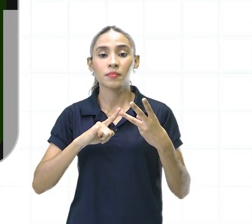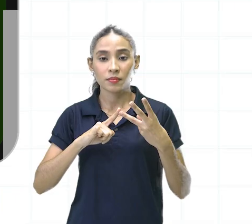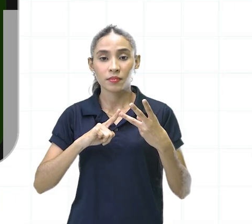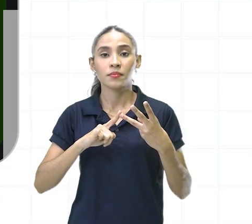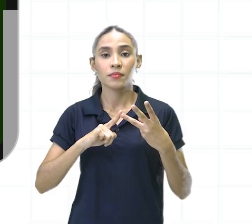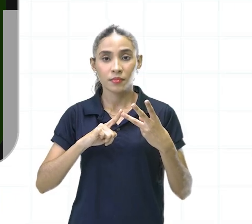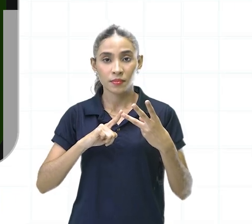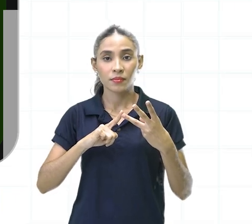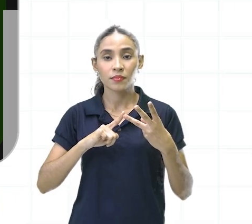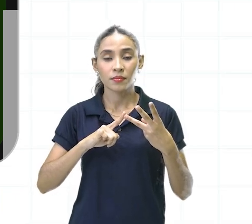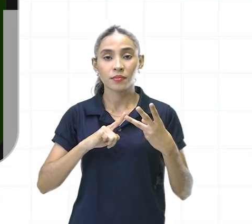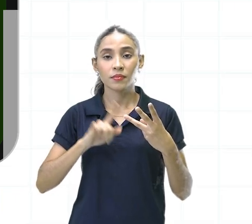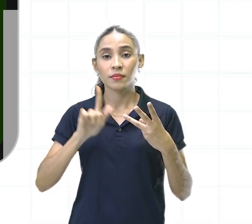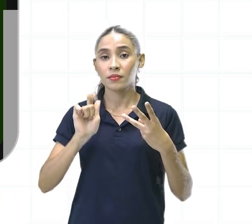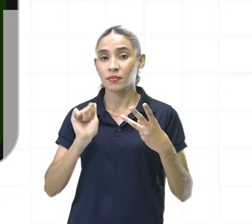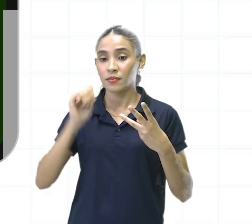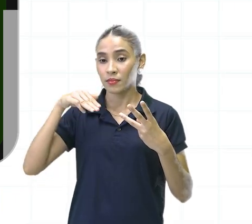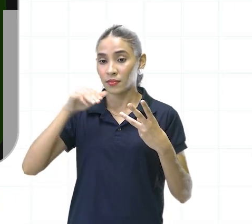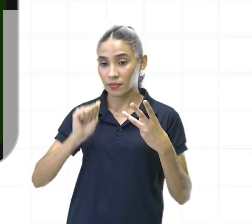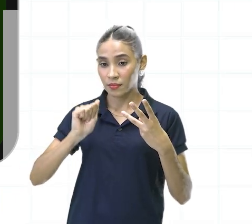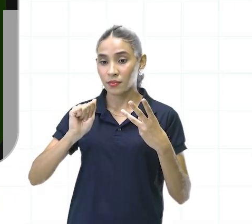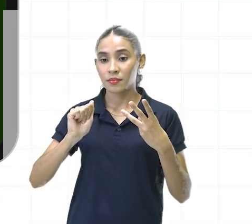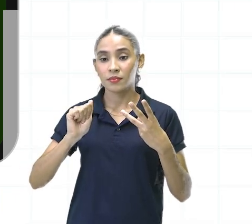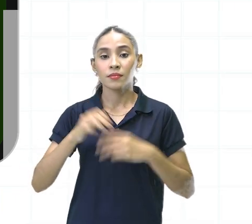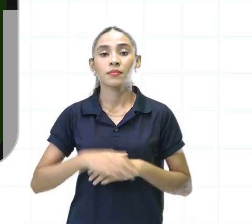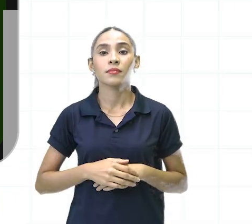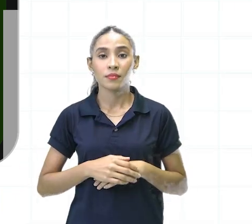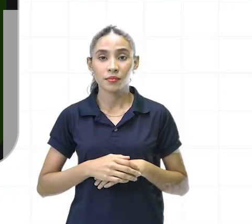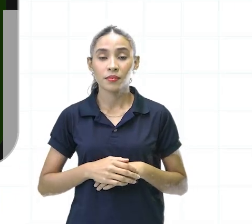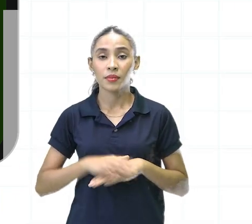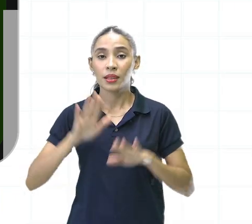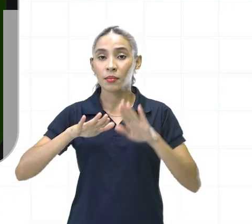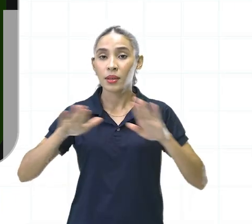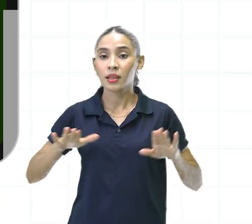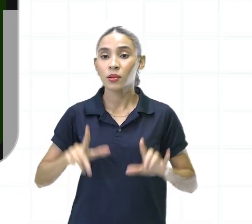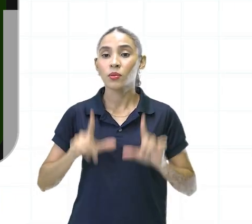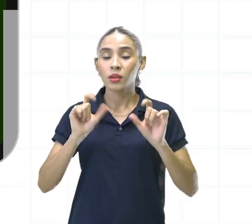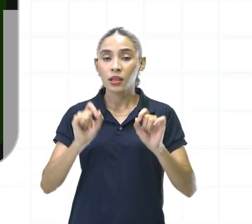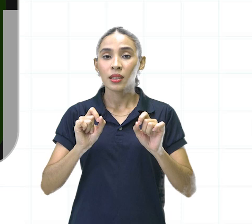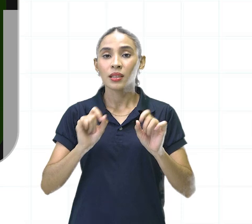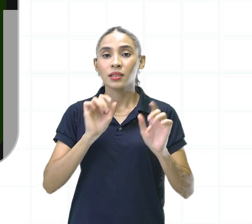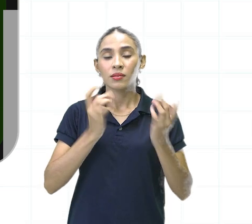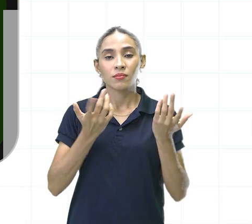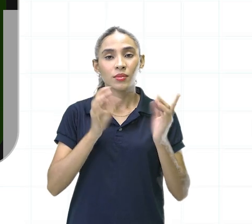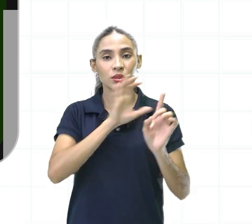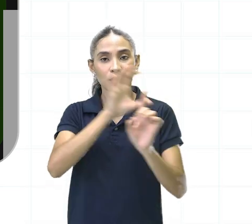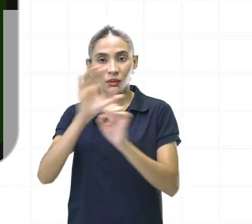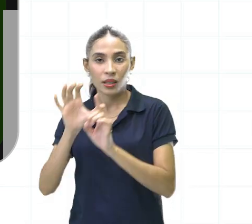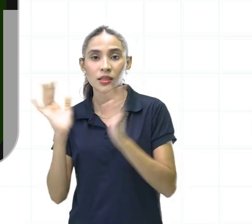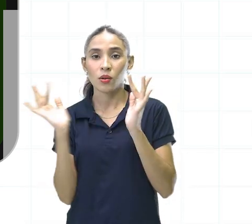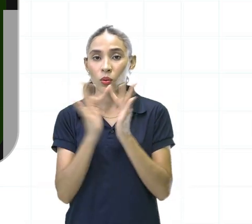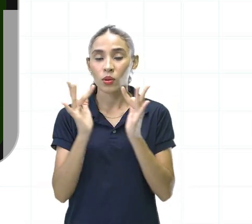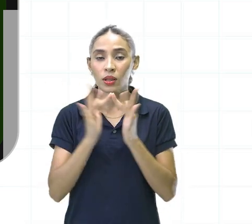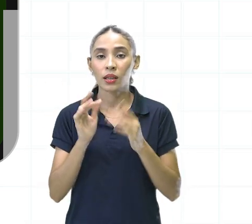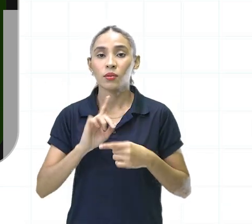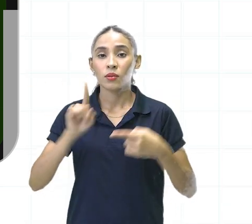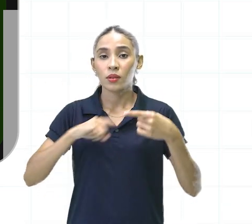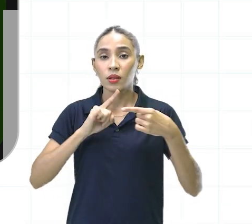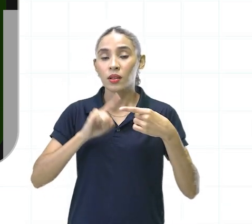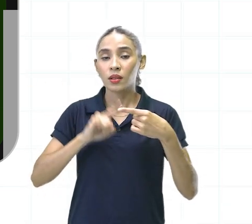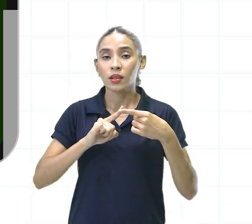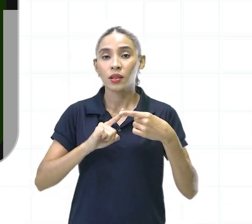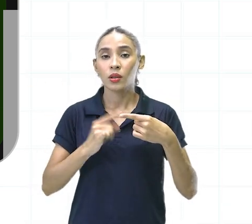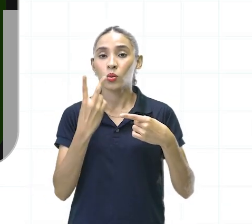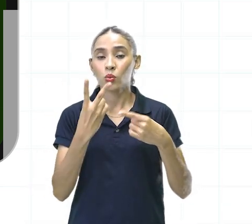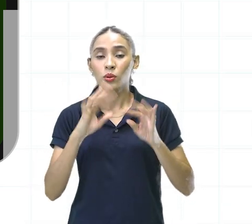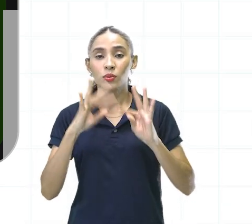radiação beta, a radiação gama, dependendo do poder de penetração. O raio alfa ela é formada